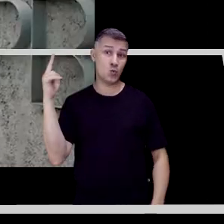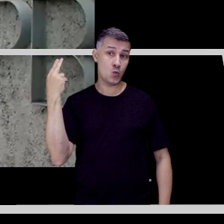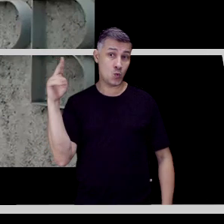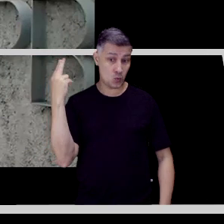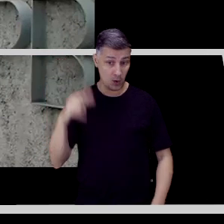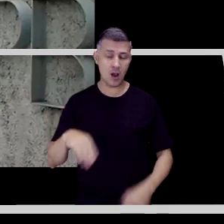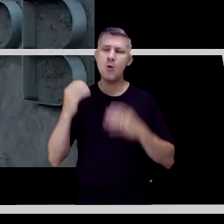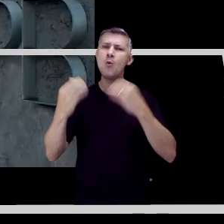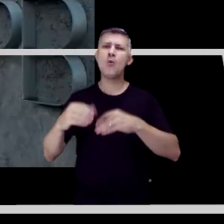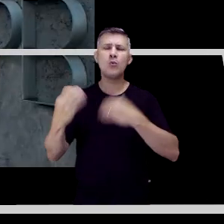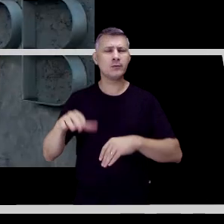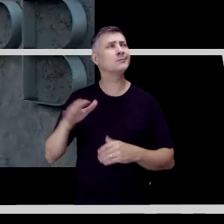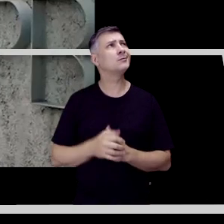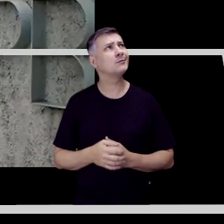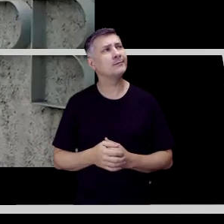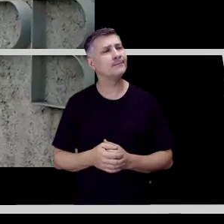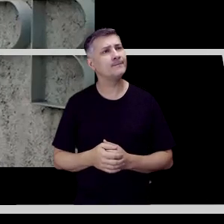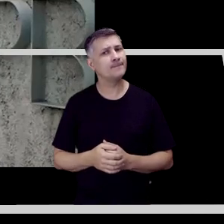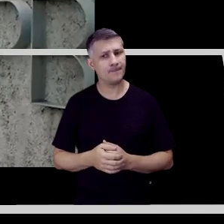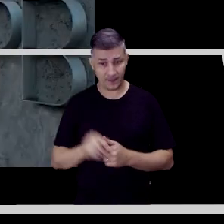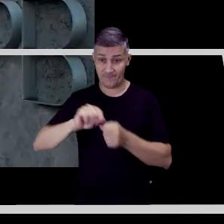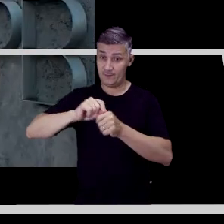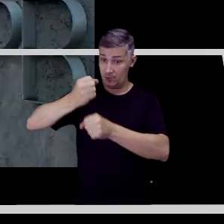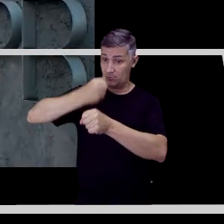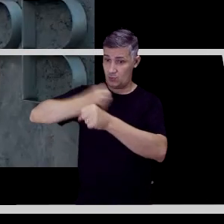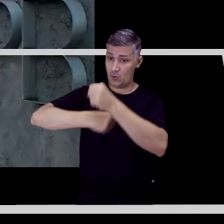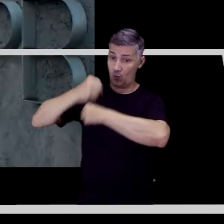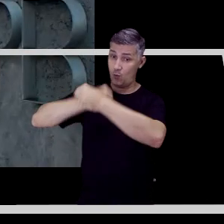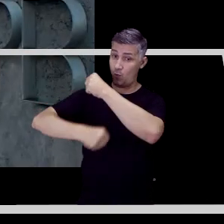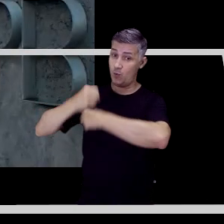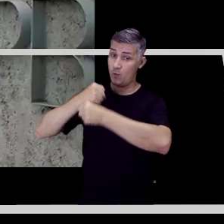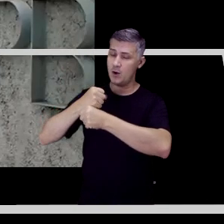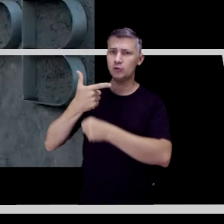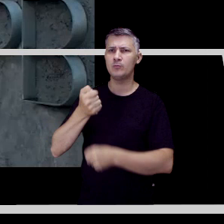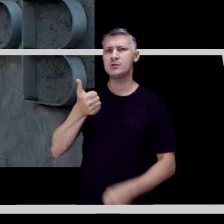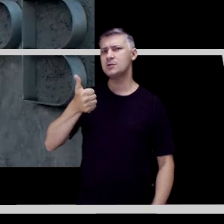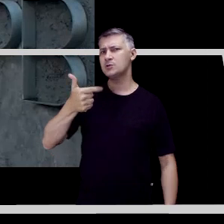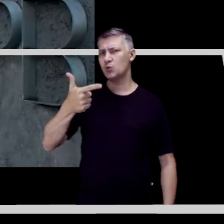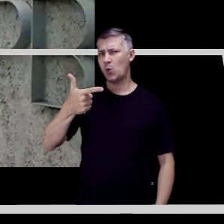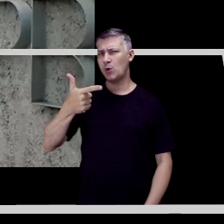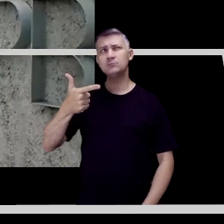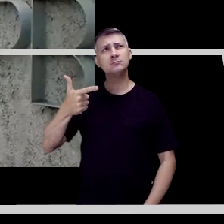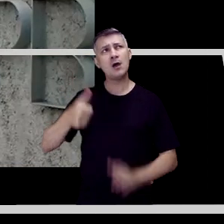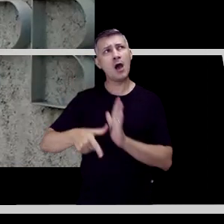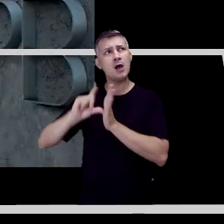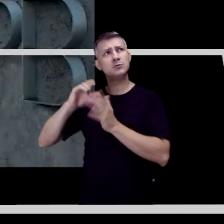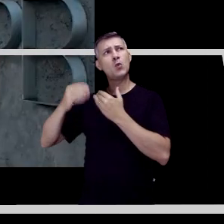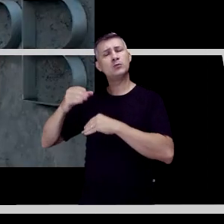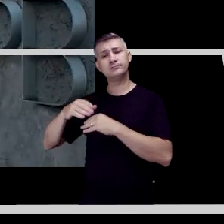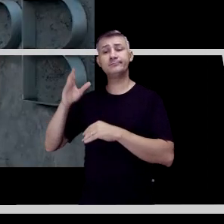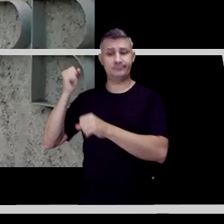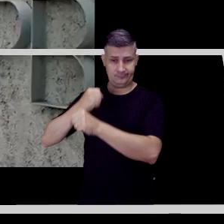e do Uruguai. O concurso aliás, a execução da obra é de 2012, o concurso é de um pouco